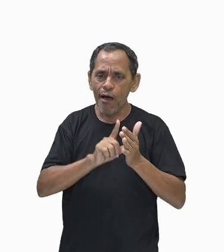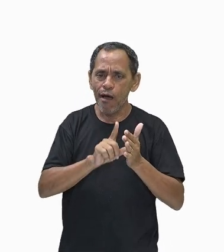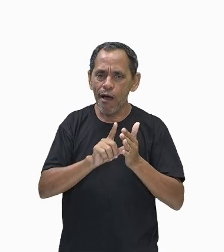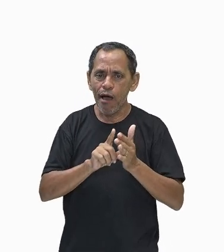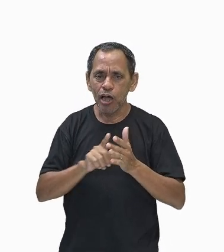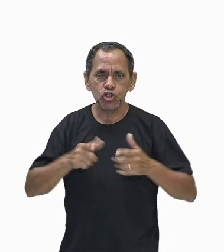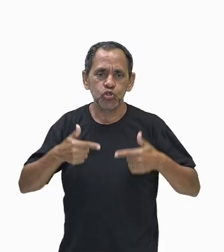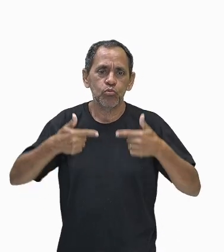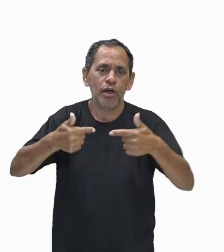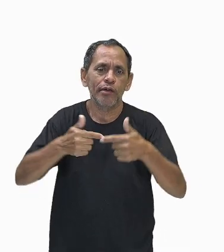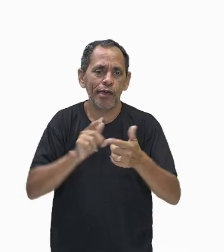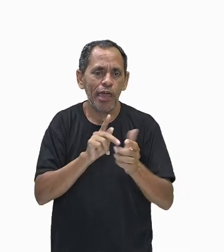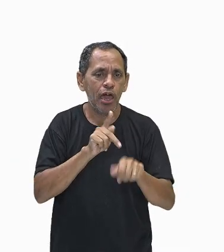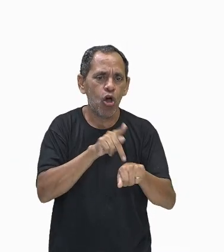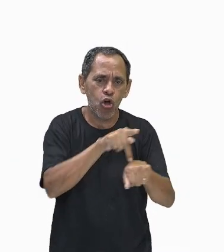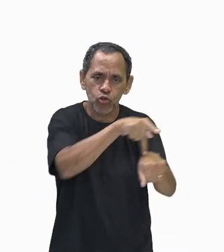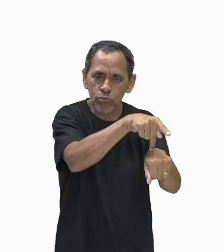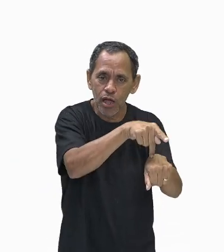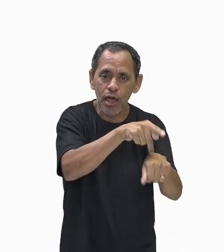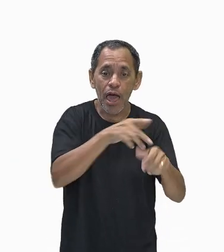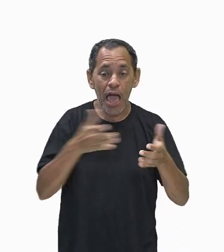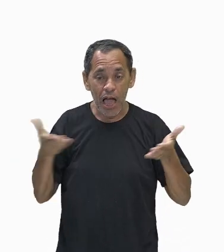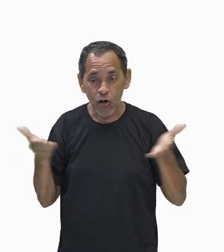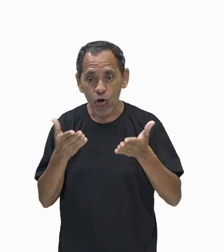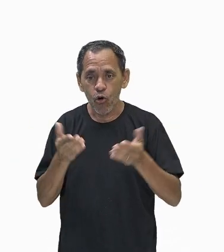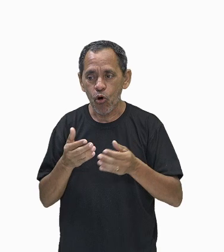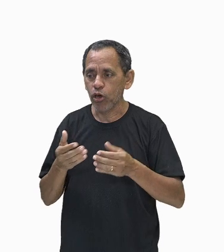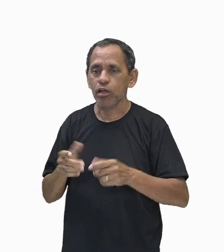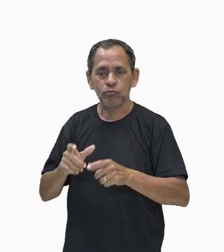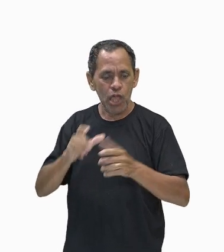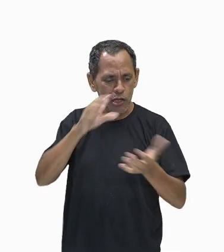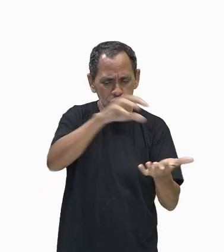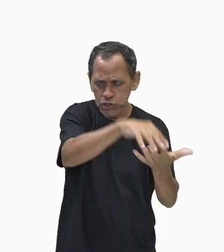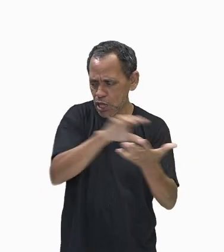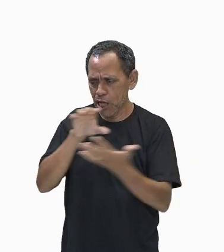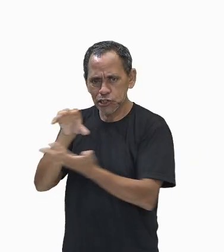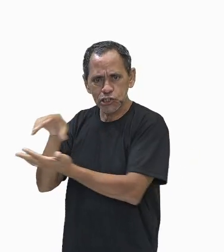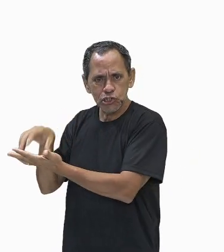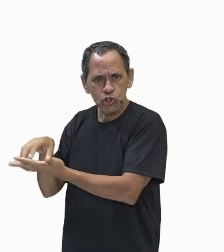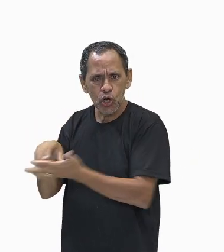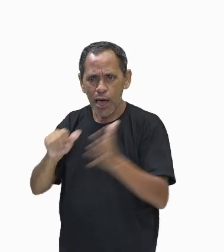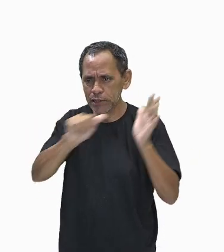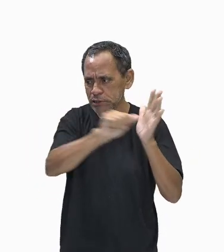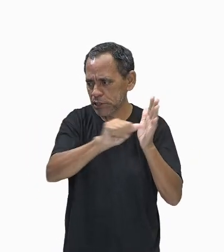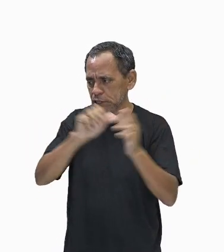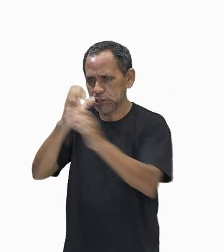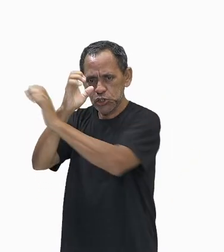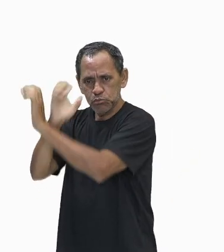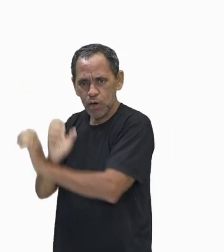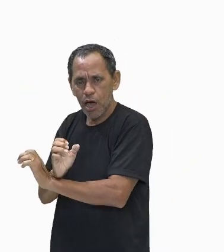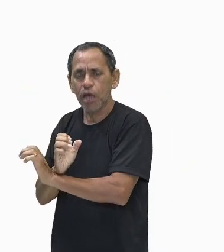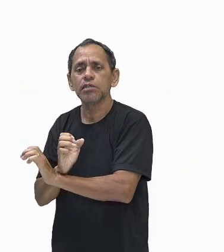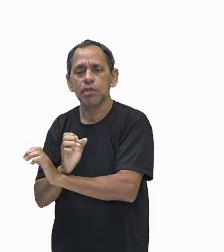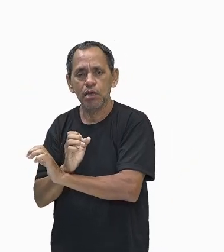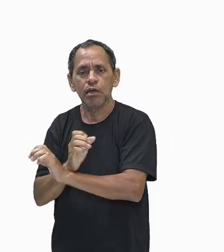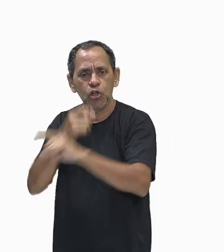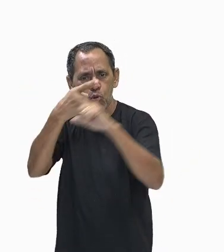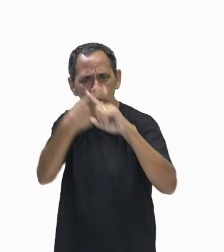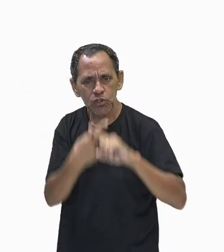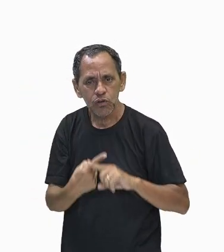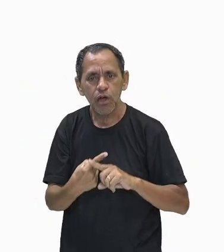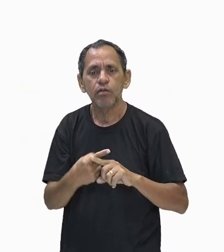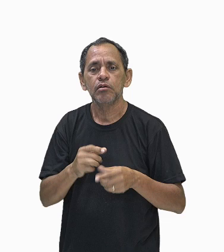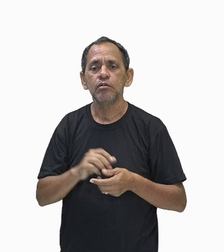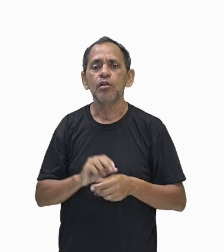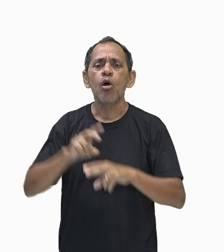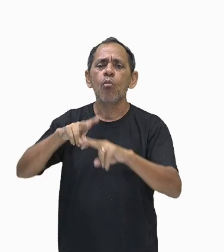então, o quê? As duas cidades-estados começando a guerrear entre si. E vamos, então, falar sobre a Guerra do Peloponeso. Por